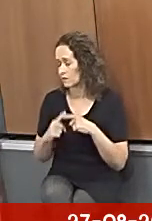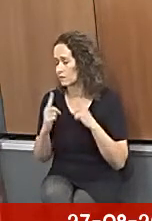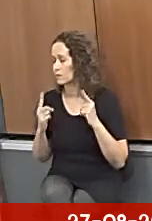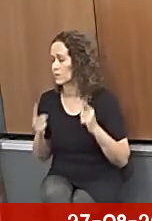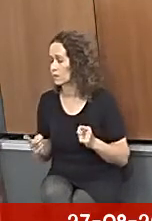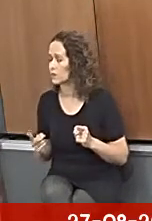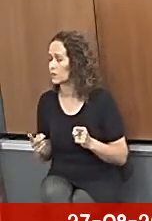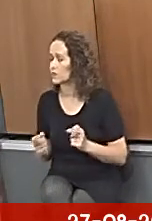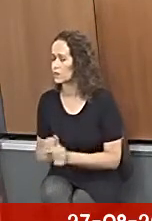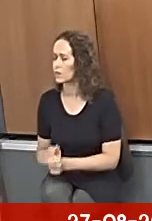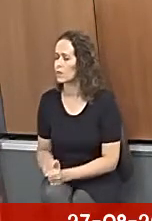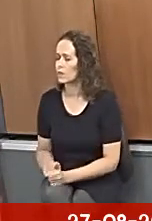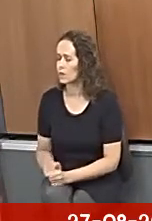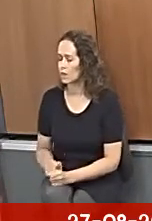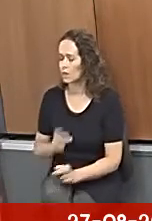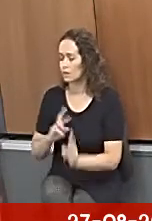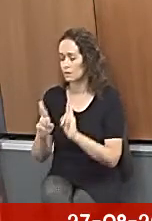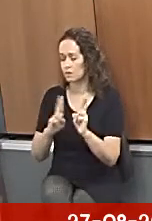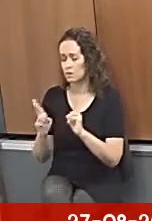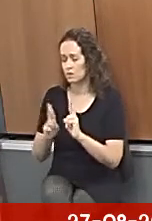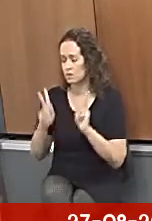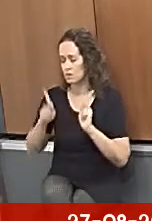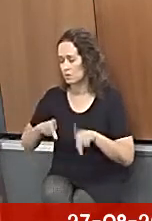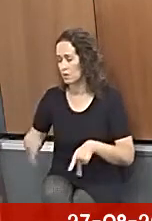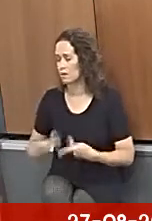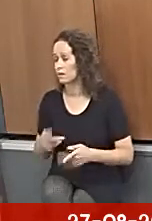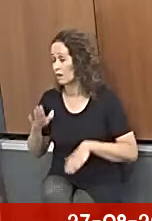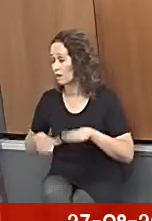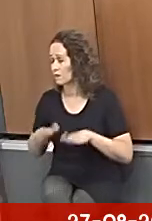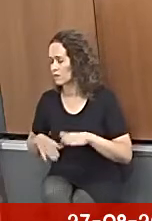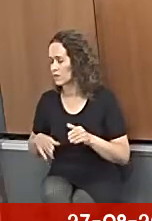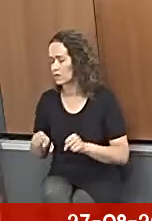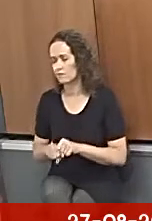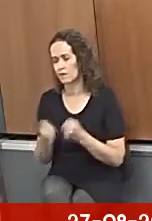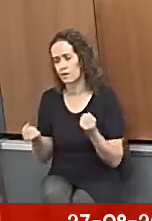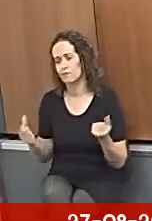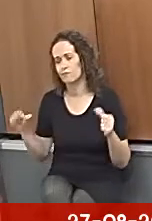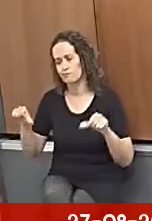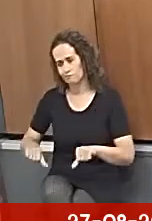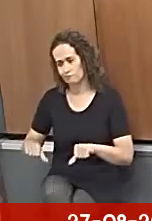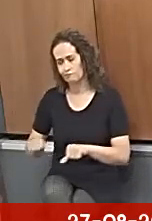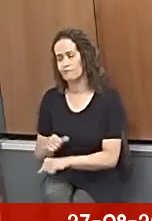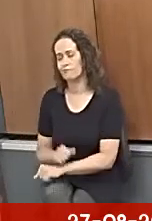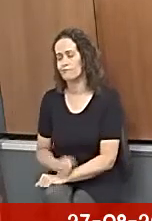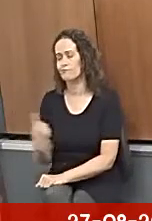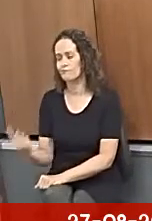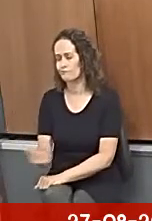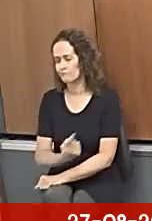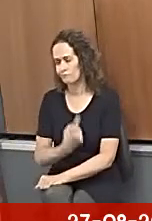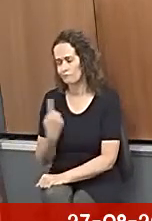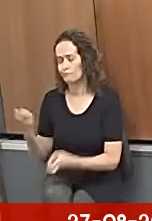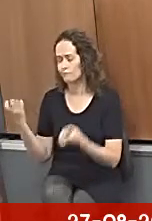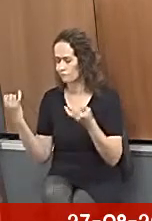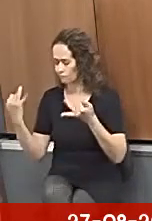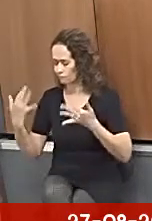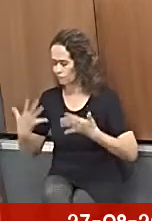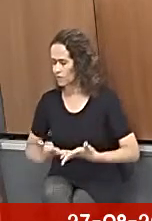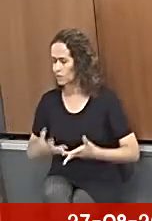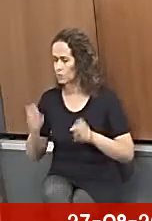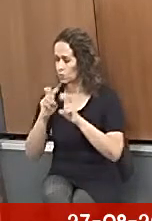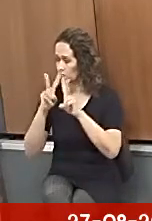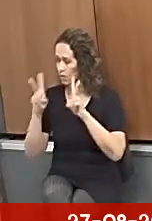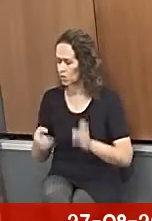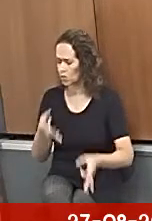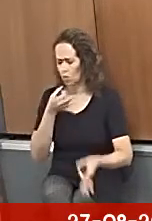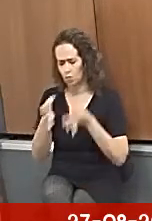sistema das relações humanas já se falou quando a gente traça o diálogo através do convencimento dos pontos de vista sendo colocada a mesma de forma séria